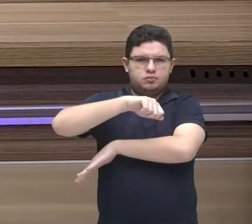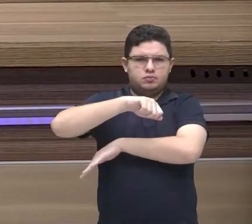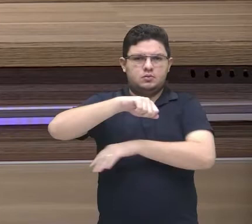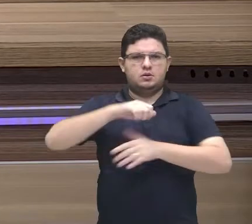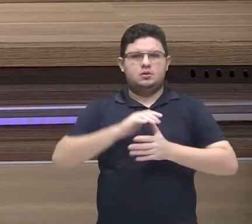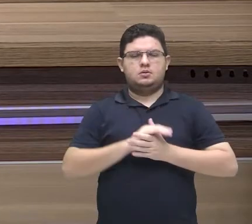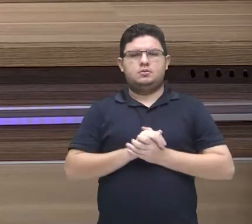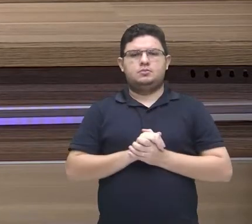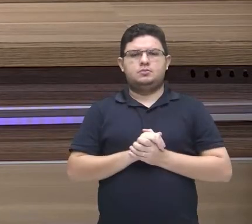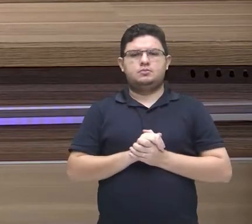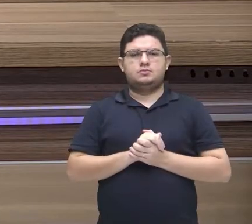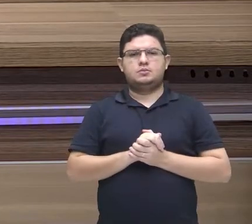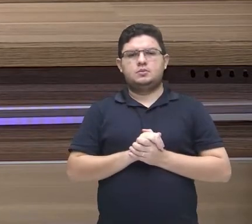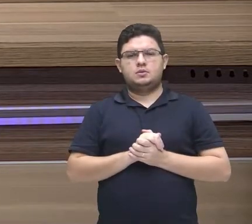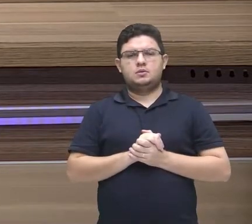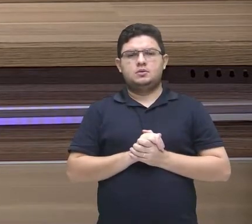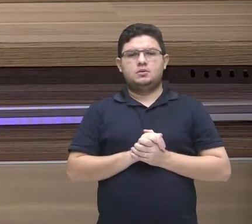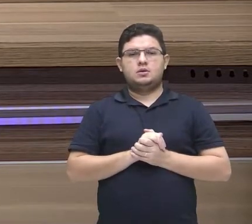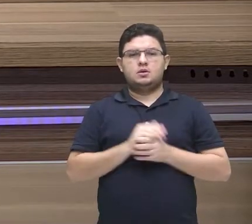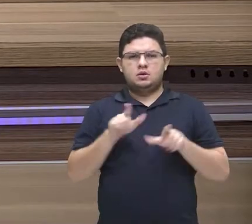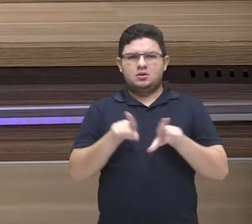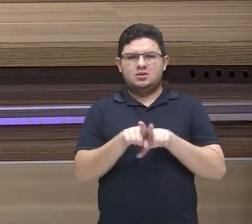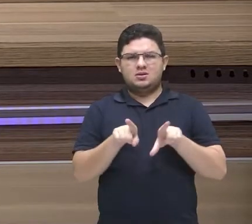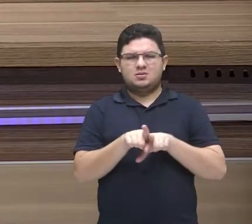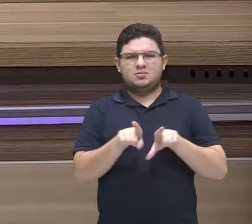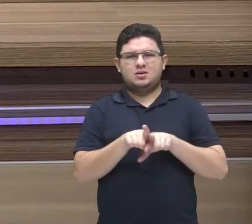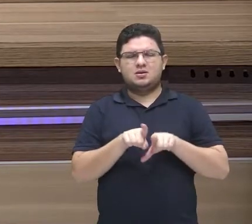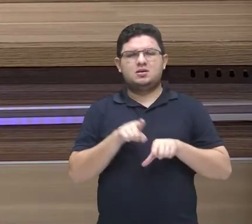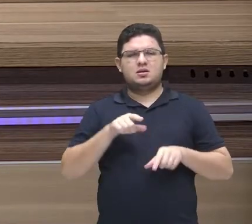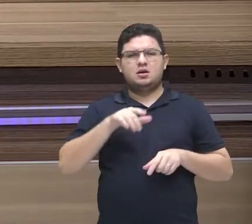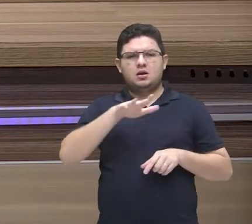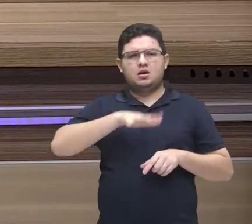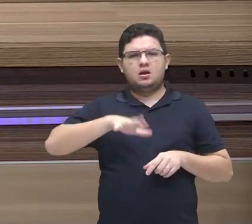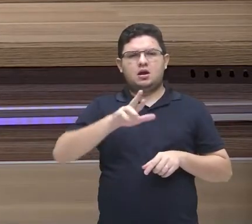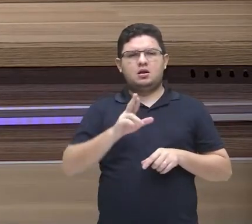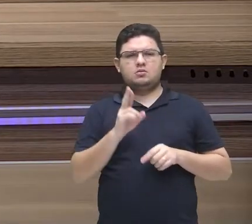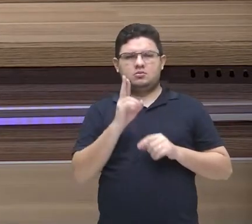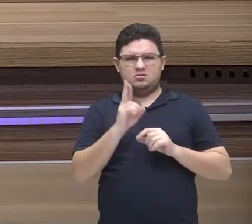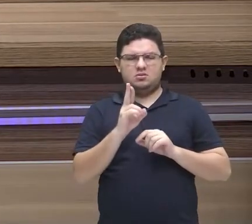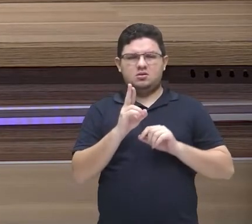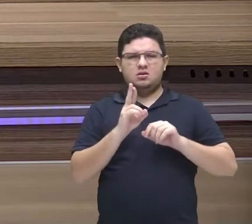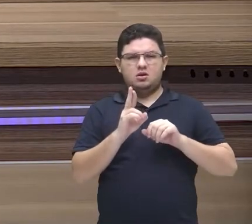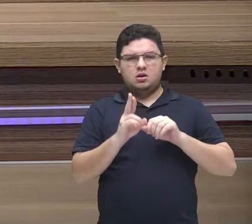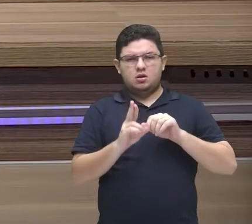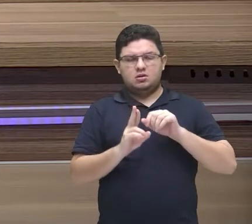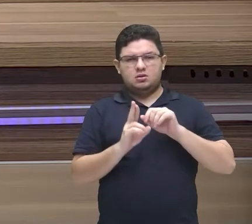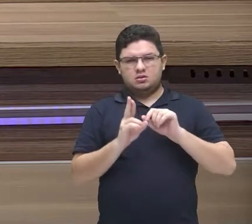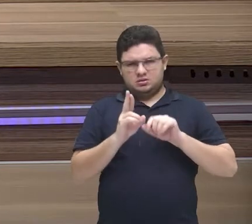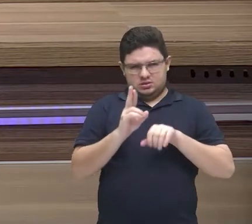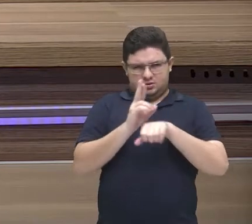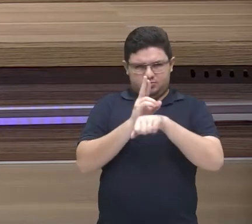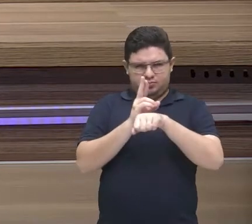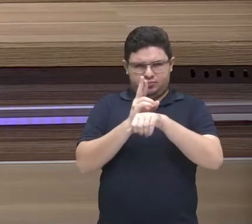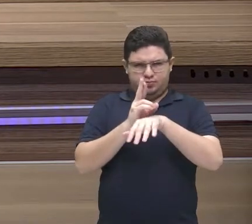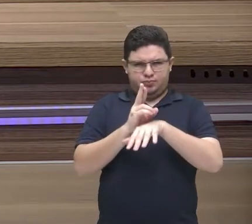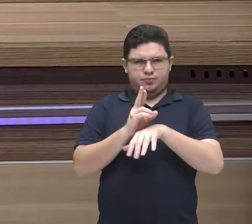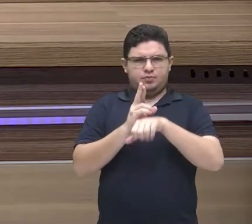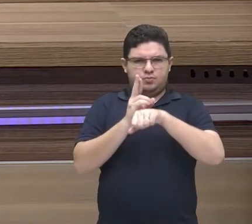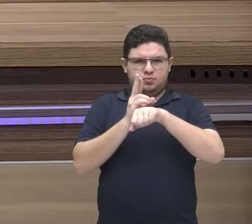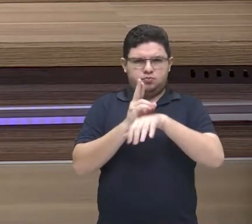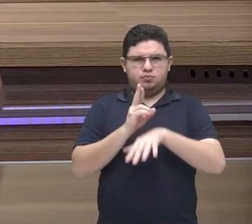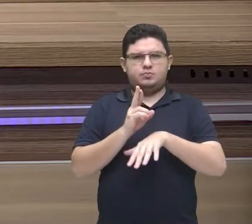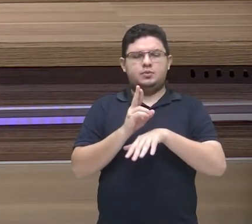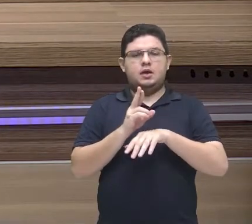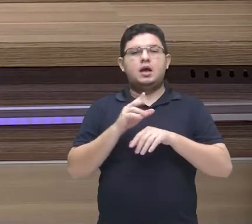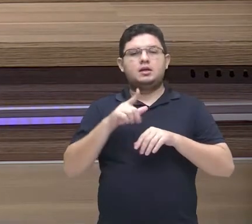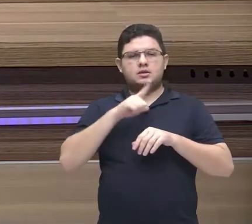Tanto o homem como a mulher, nós chamamos de pelos pubianos, que pubis é uma parte anatômica do nosso corpo que fica aqui no fim da barriga.